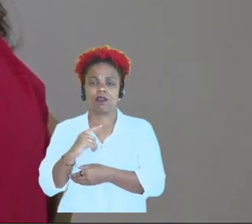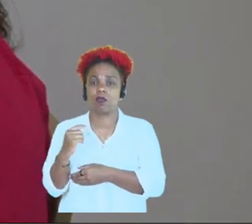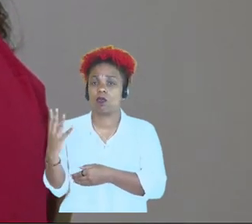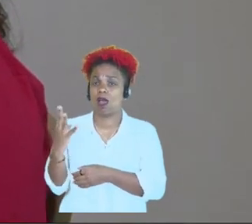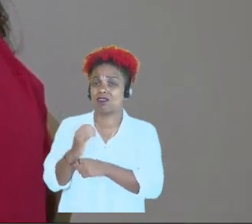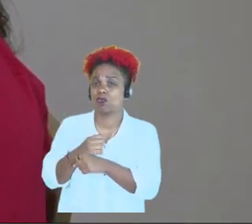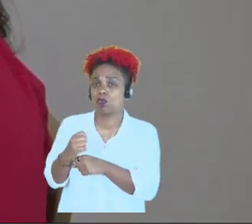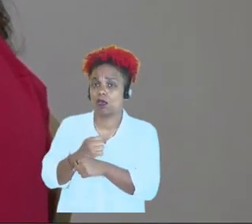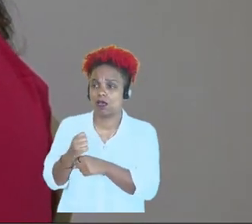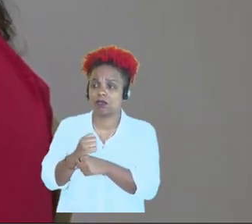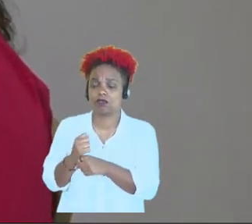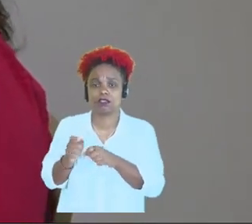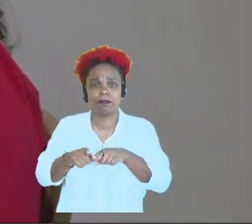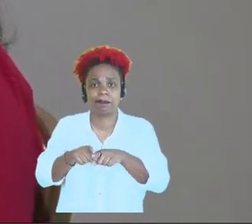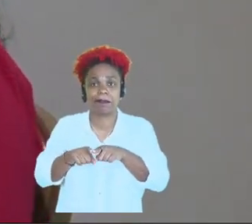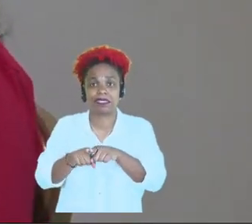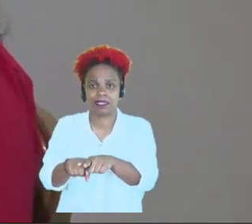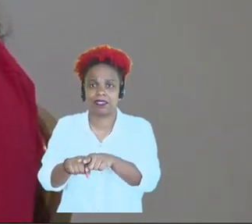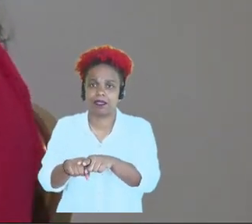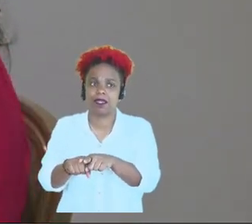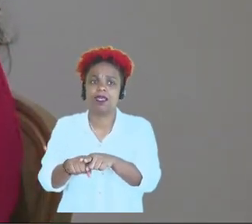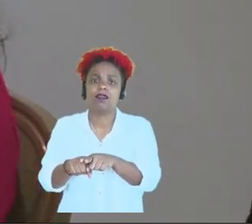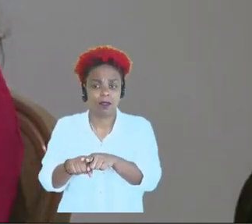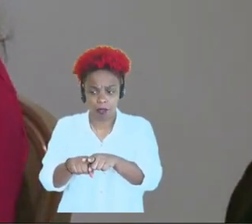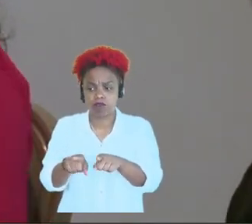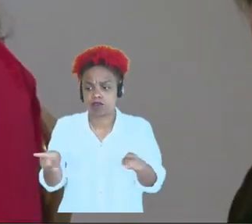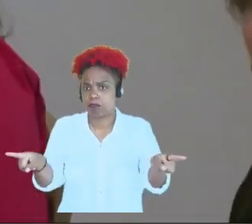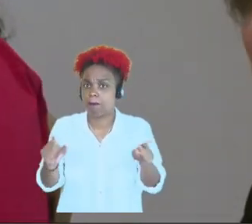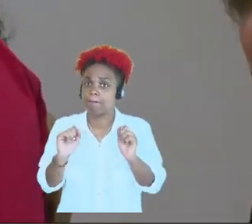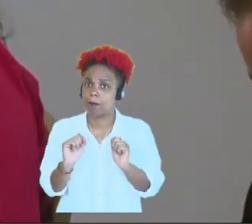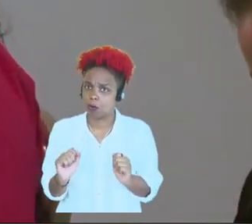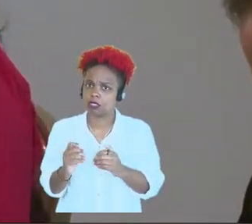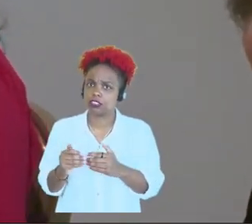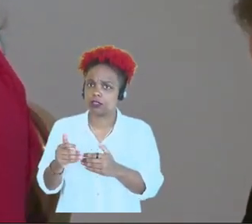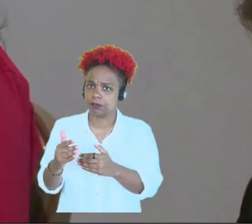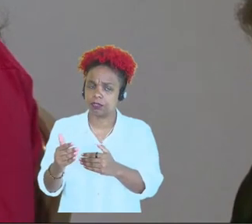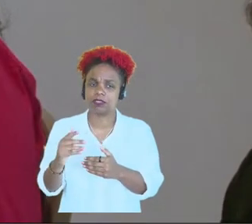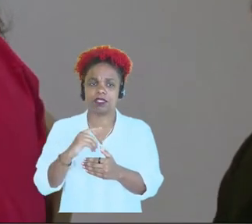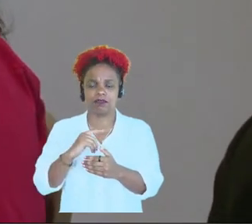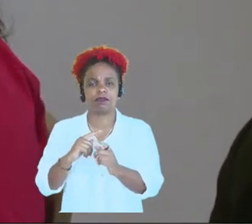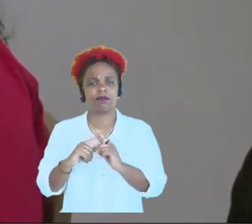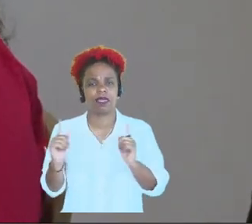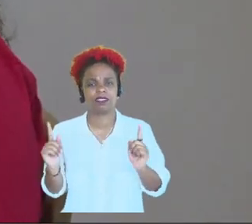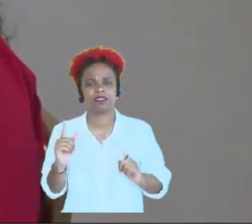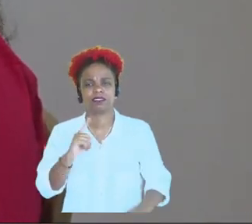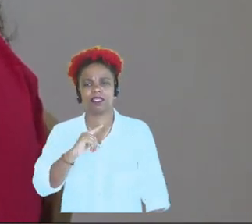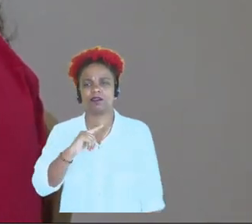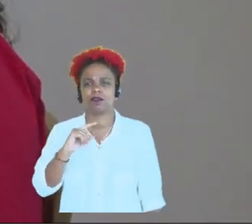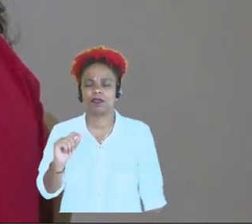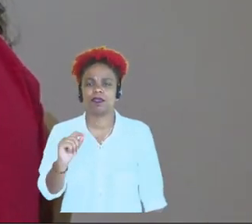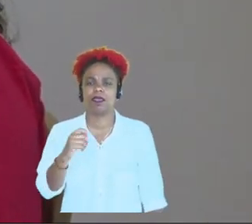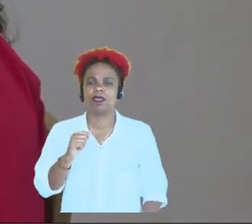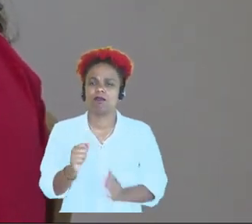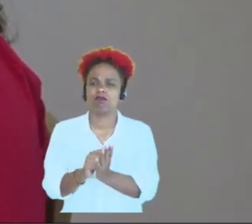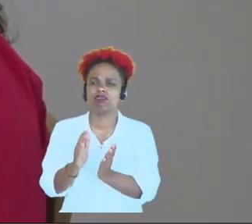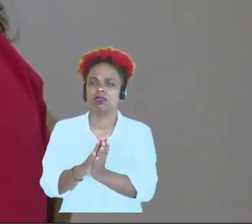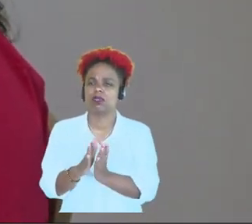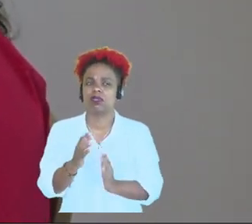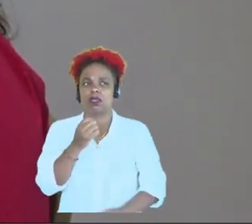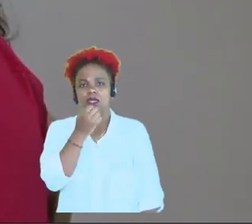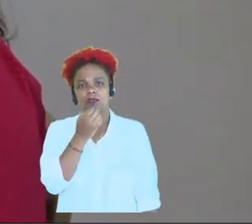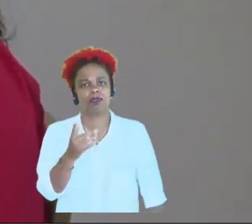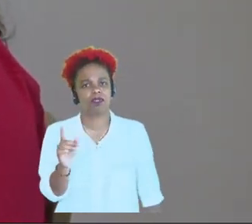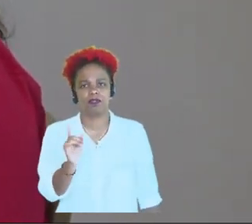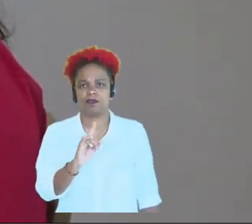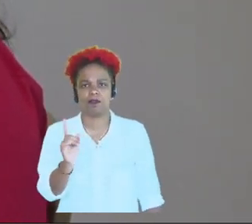4 anos. E aí eles podem até se separar, mas acaba que tem muita punição, não vale a pena se